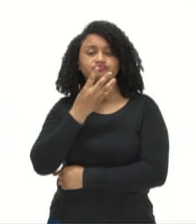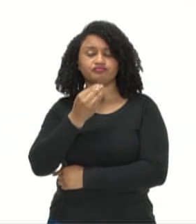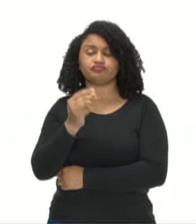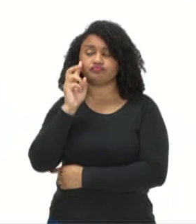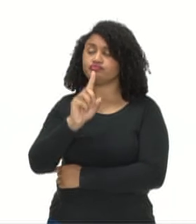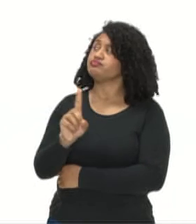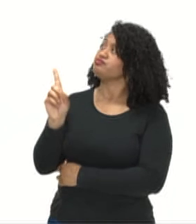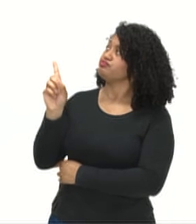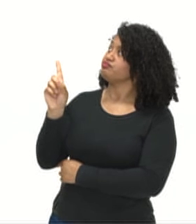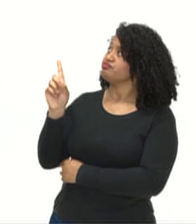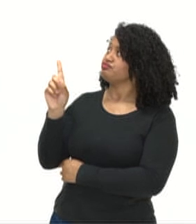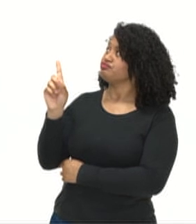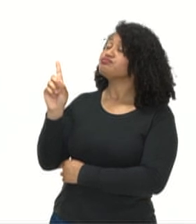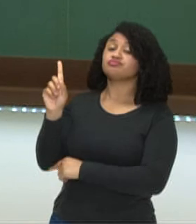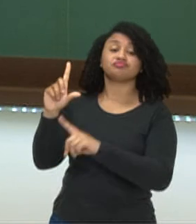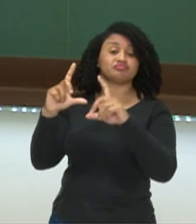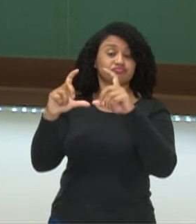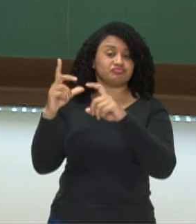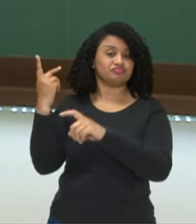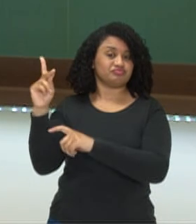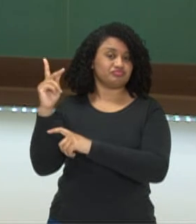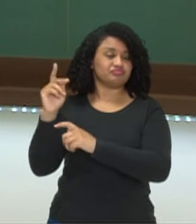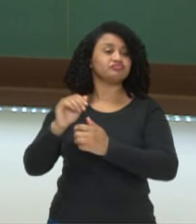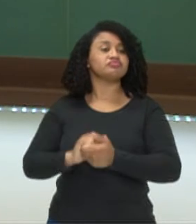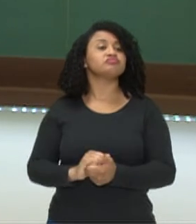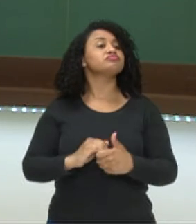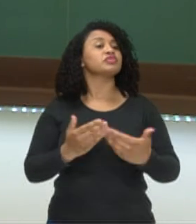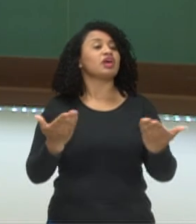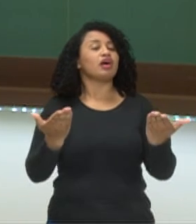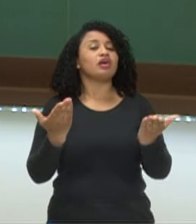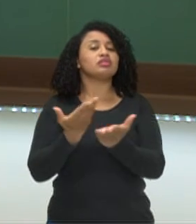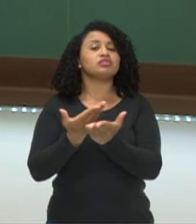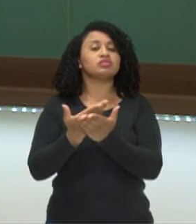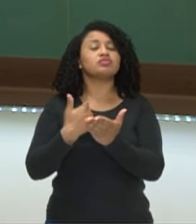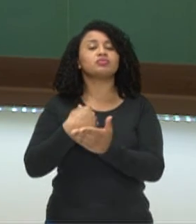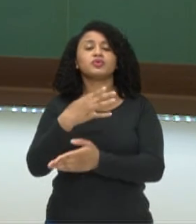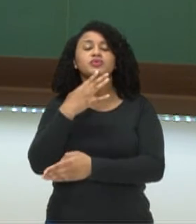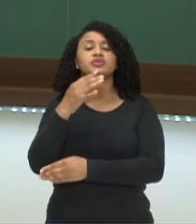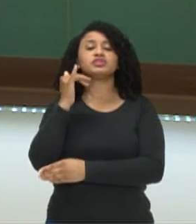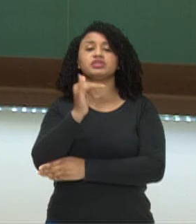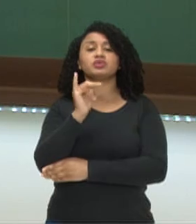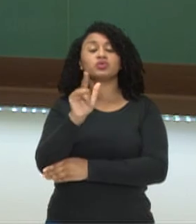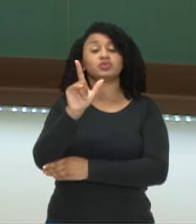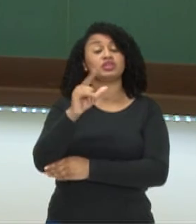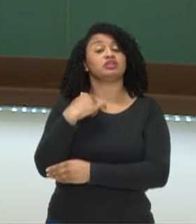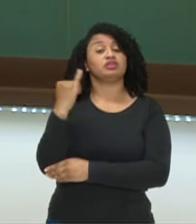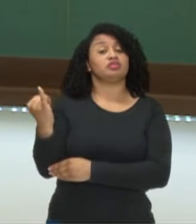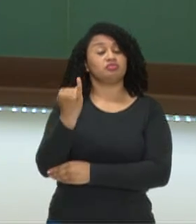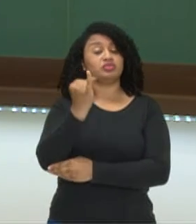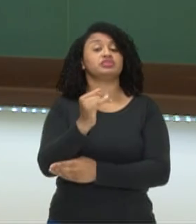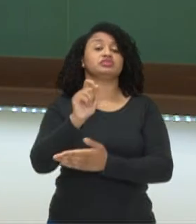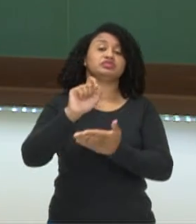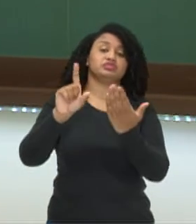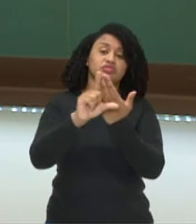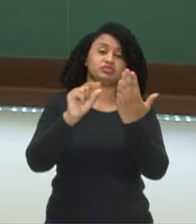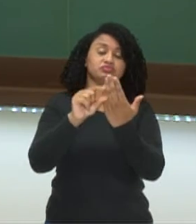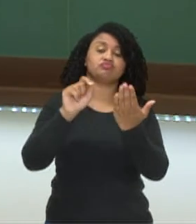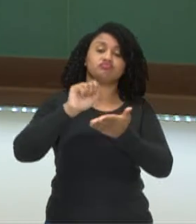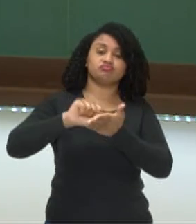aula, vamos conhecer um conto desse importante escritor, Machado de Assis.